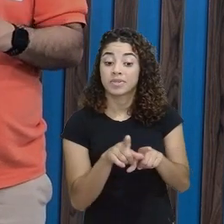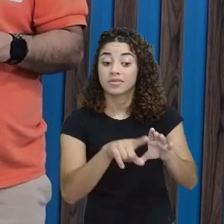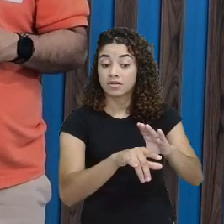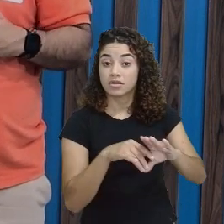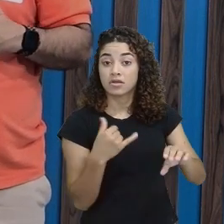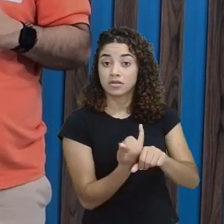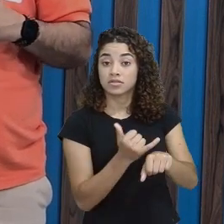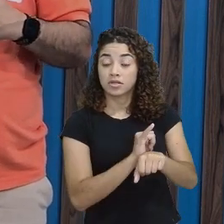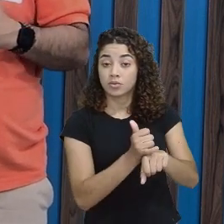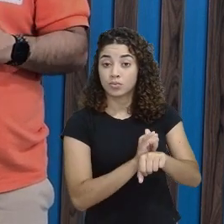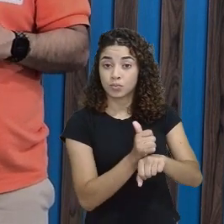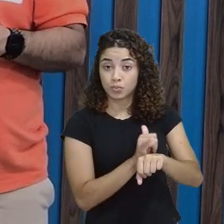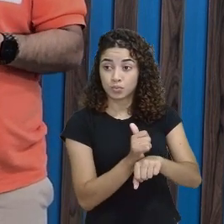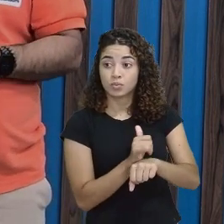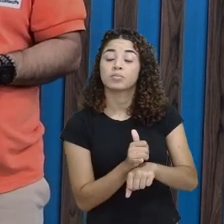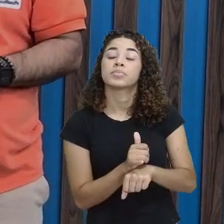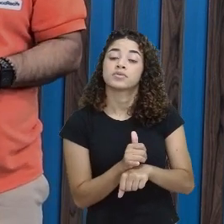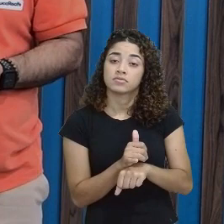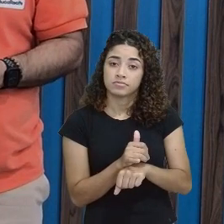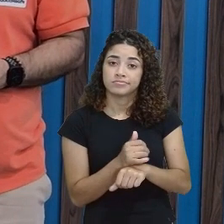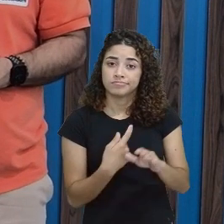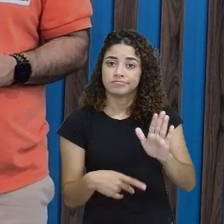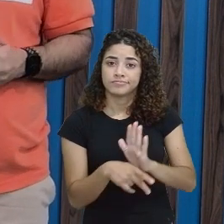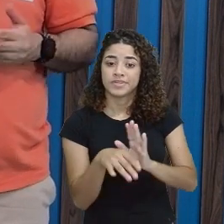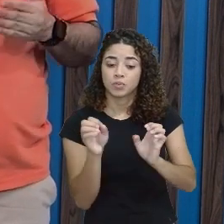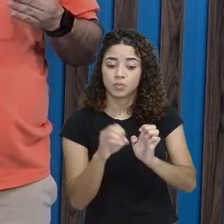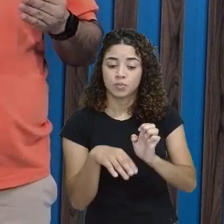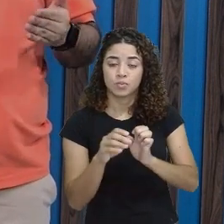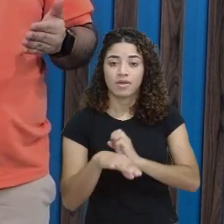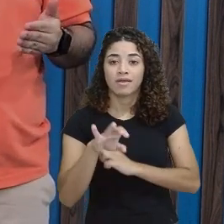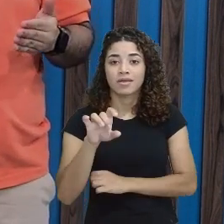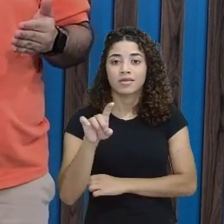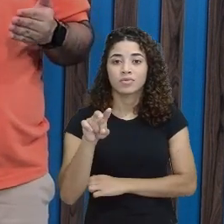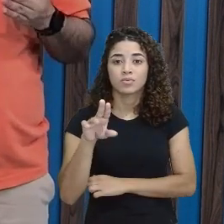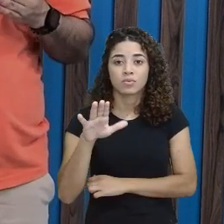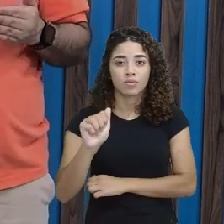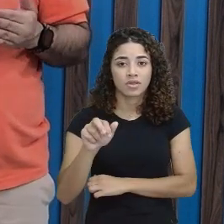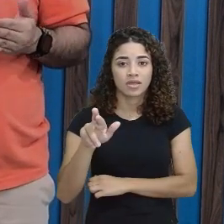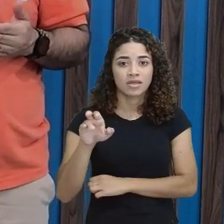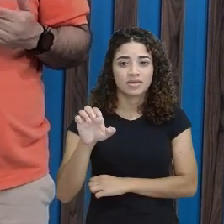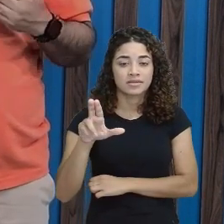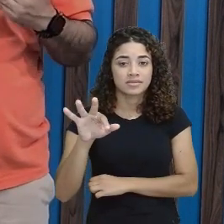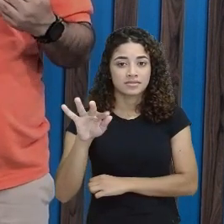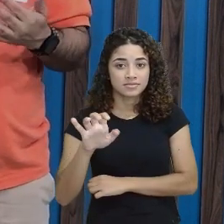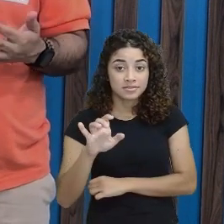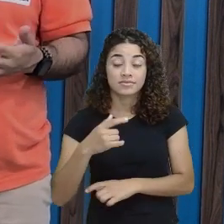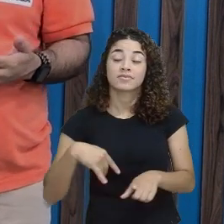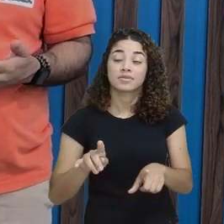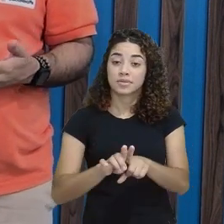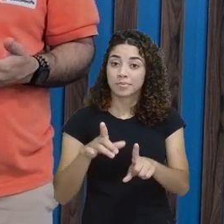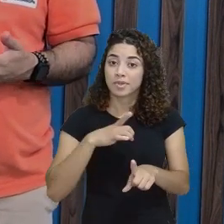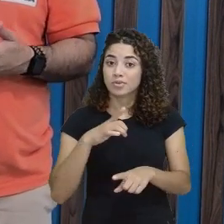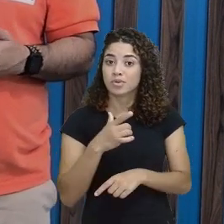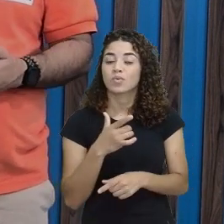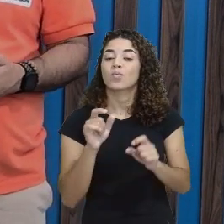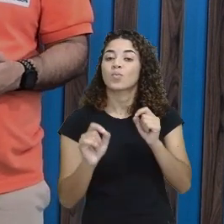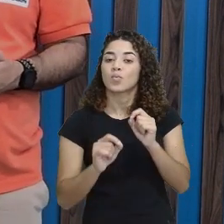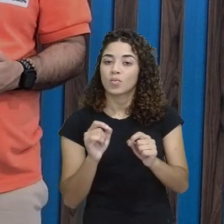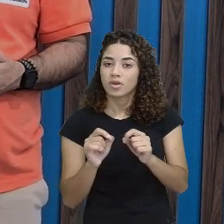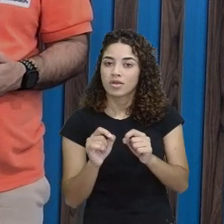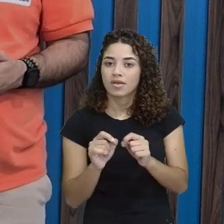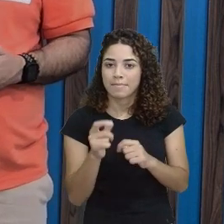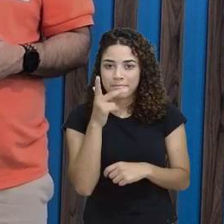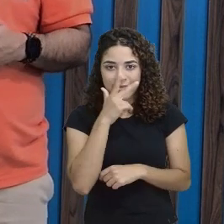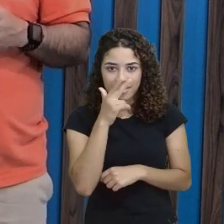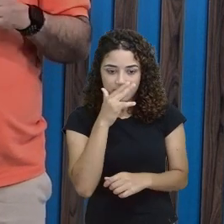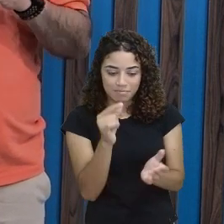no YouTube, né? O canal do YouTube do Educa Recife, e vocês podem acessar também pelo aplicativo do Educa Recife,